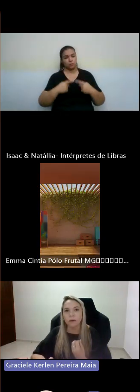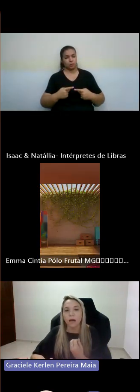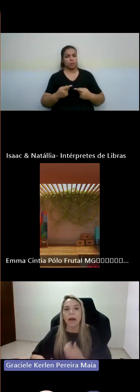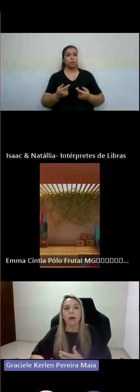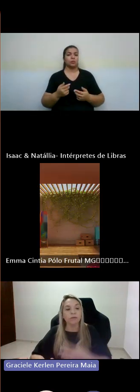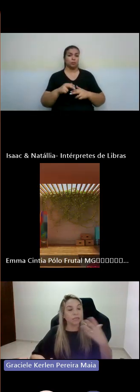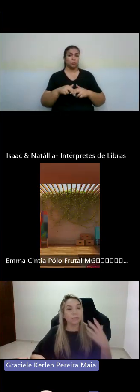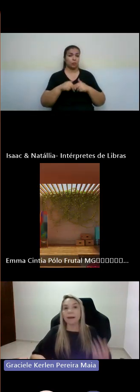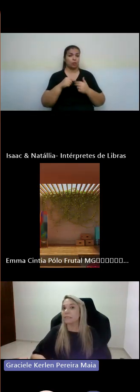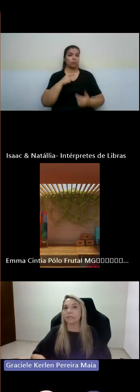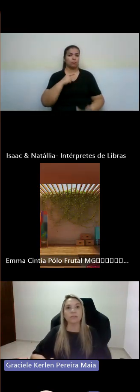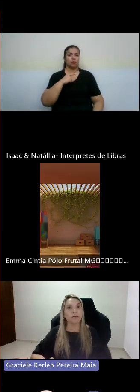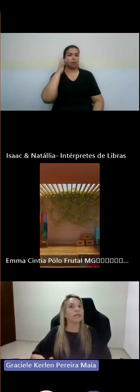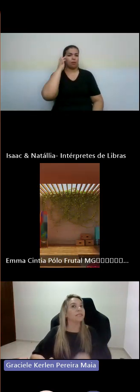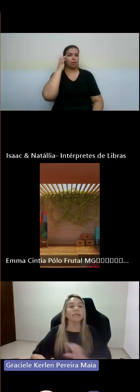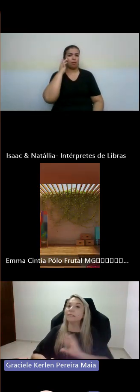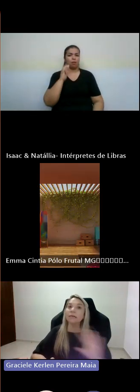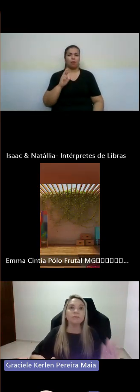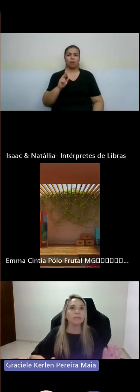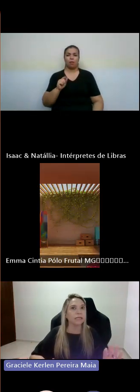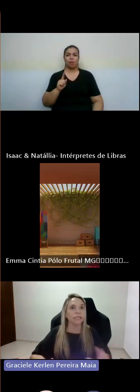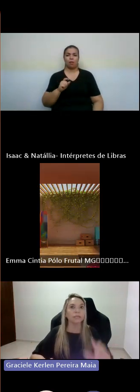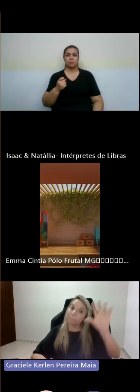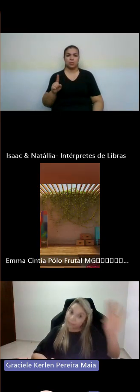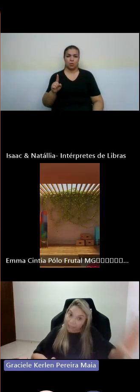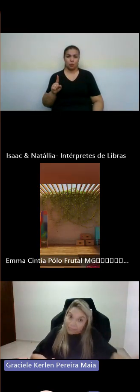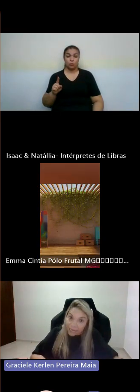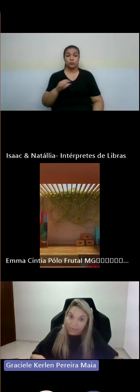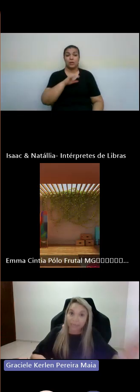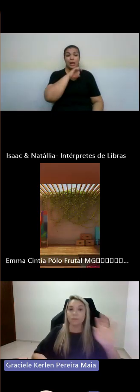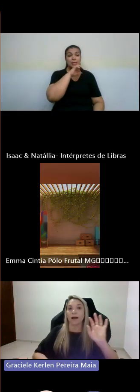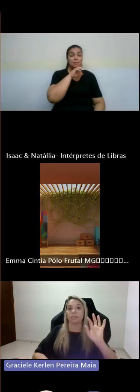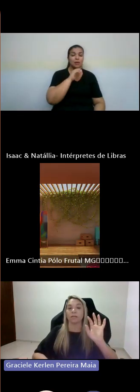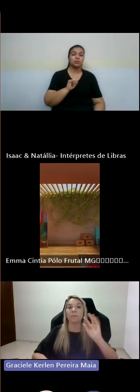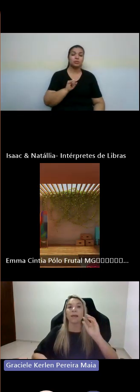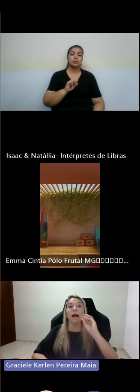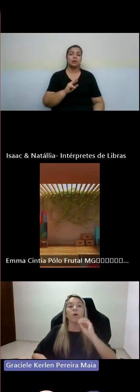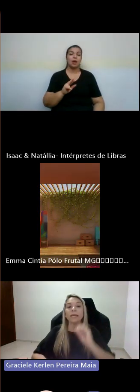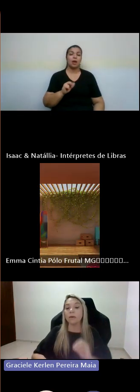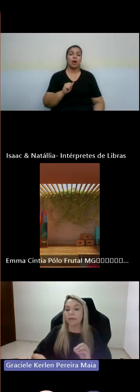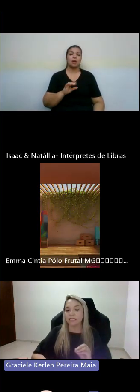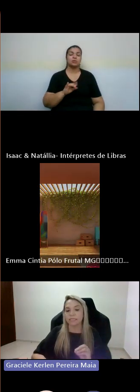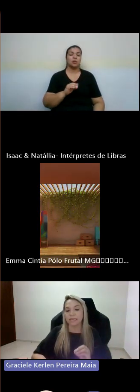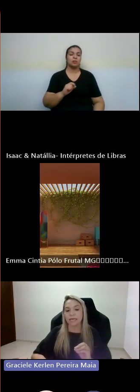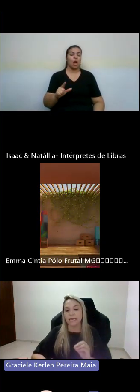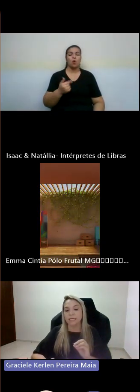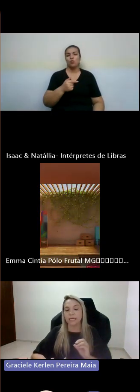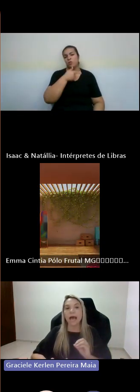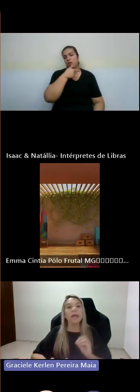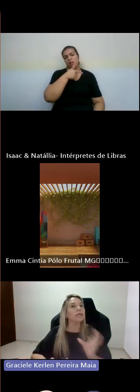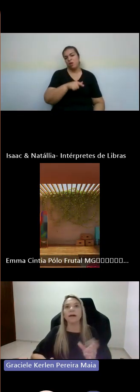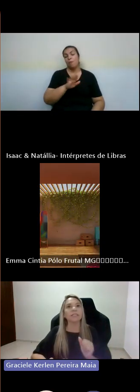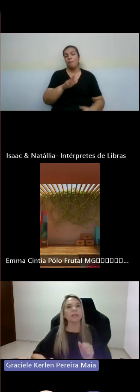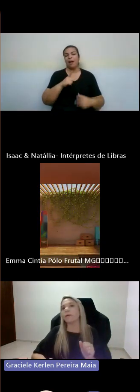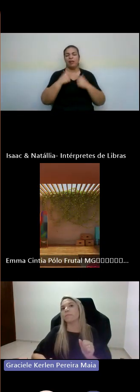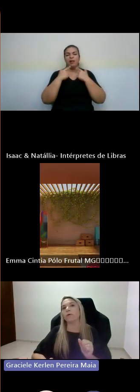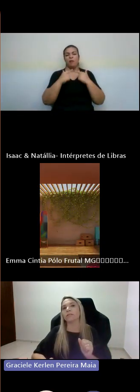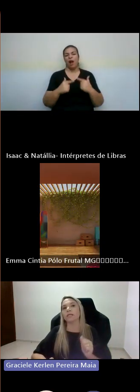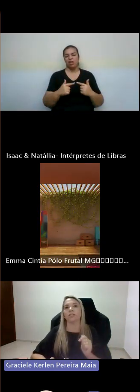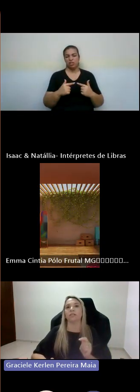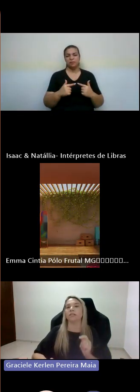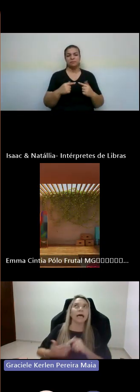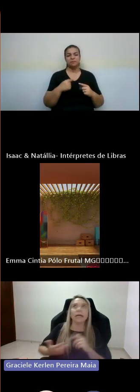razão. Os animais irracionais, eles não têm língua, mas eles têm a linguagem. O que não quer dizer que a linguagem não